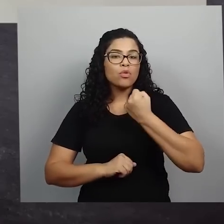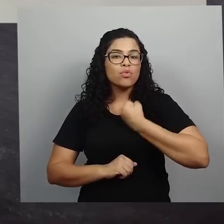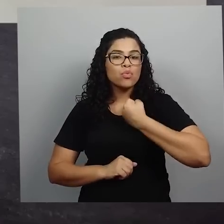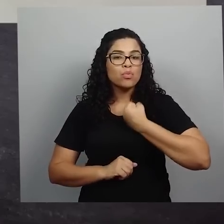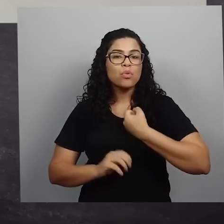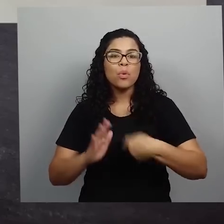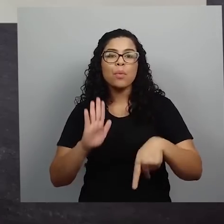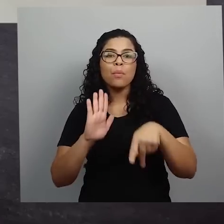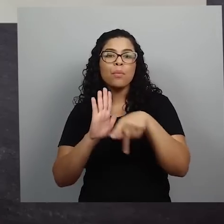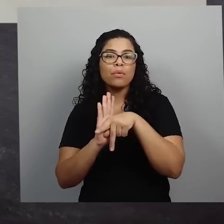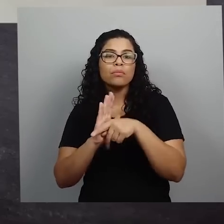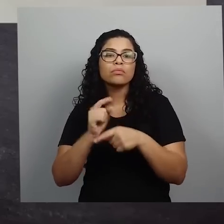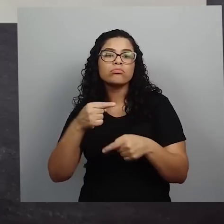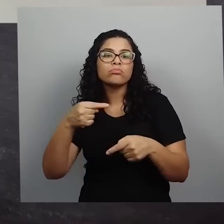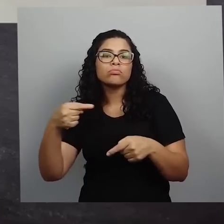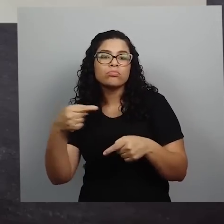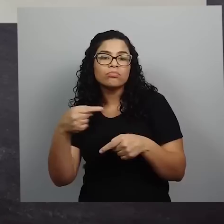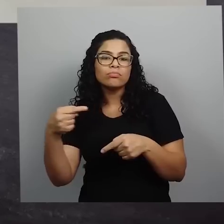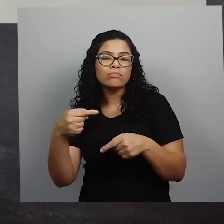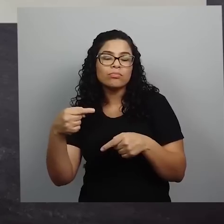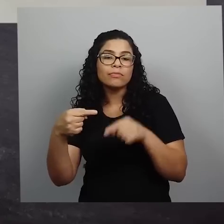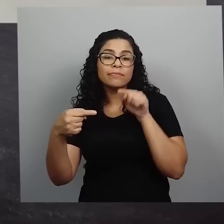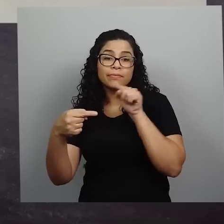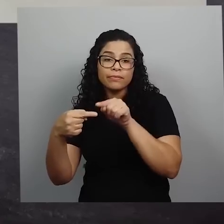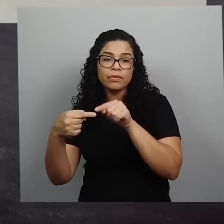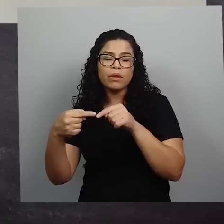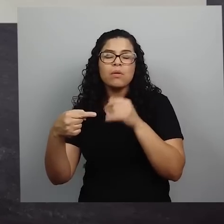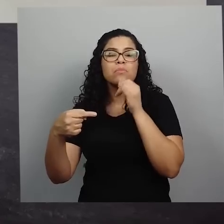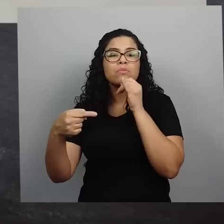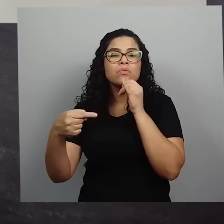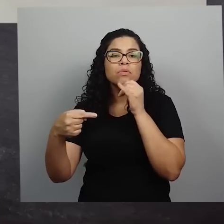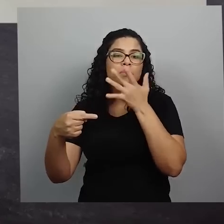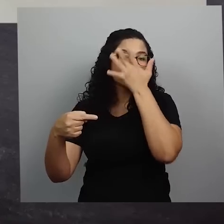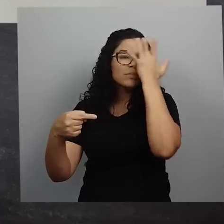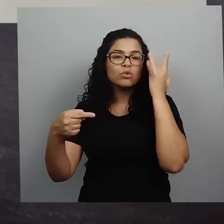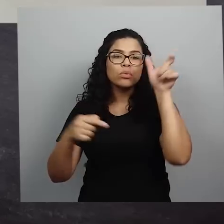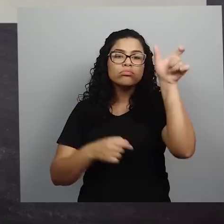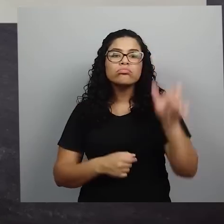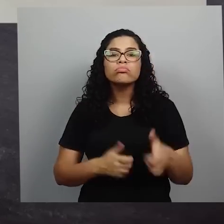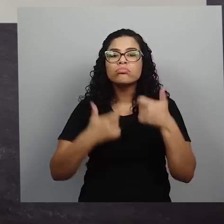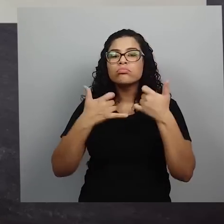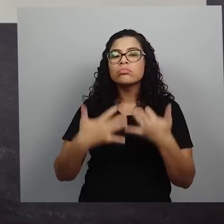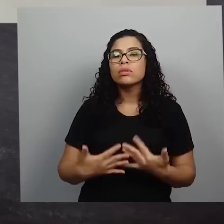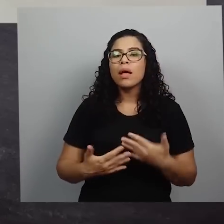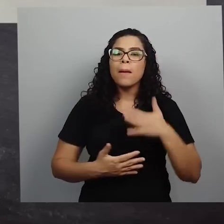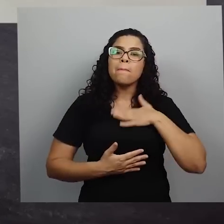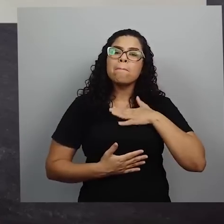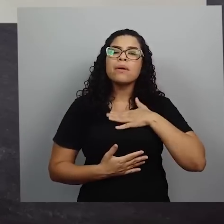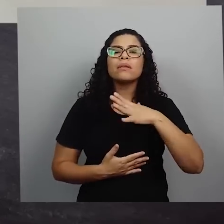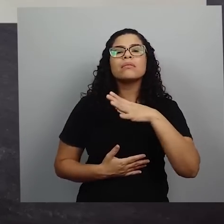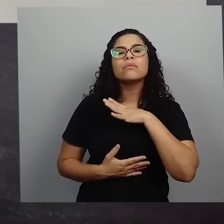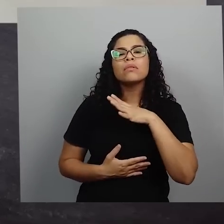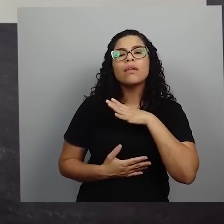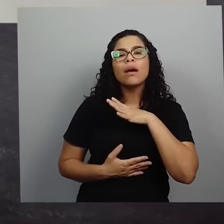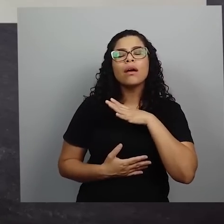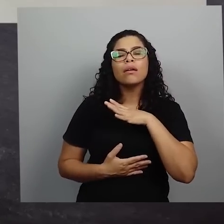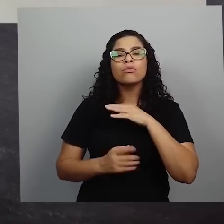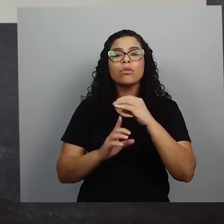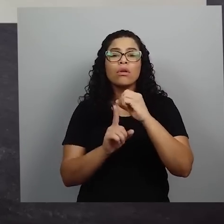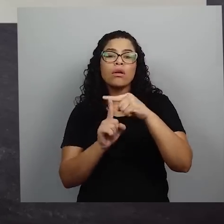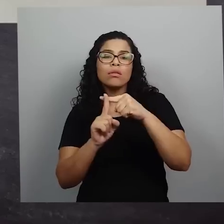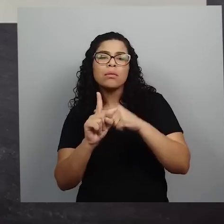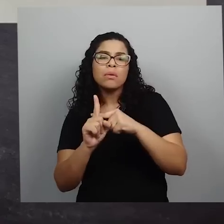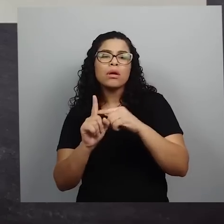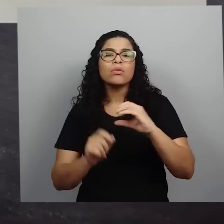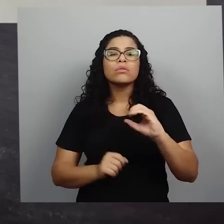negativos. Se alguém diz: lá na minha cidade fez 5 abaixo de 0.